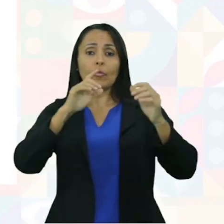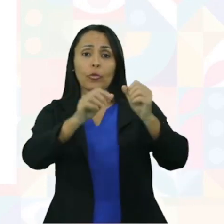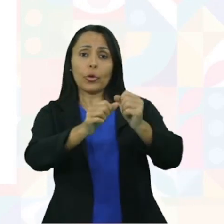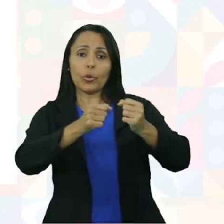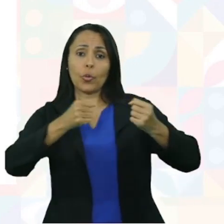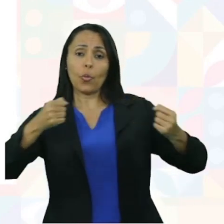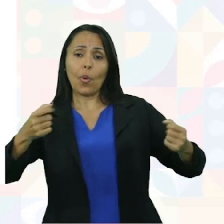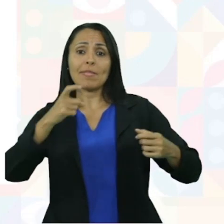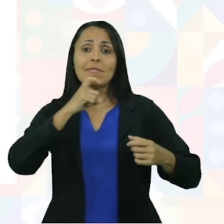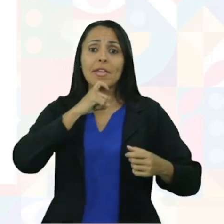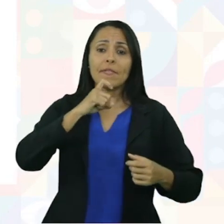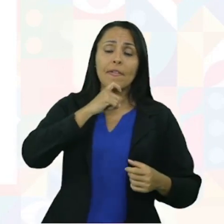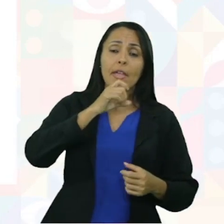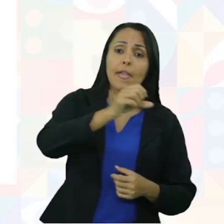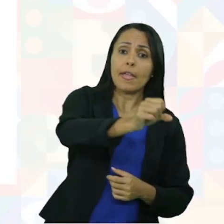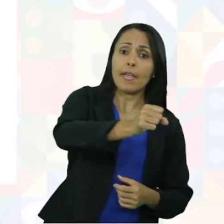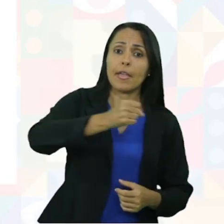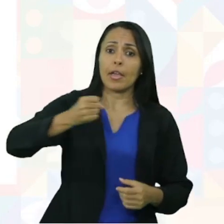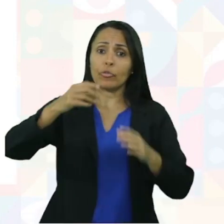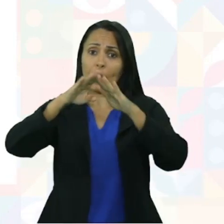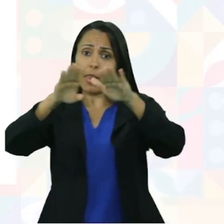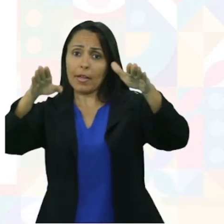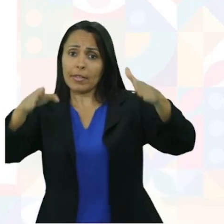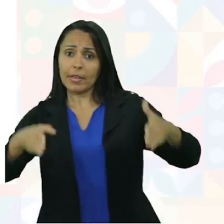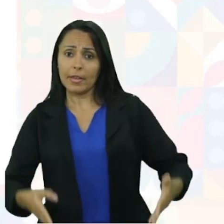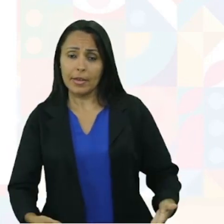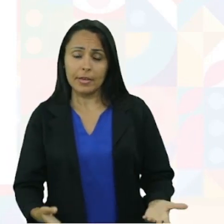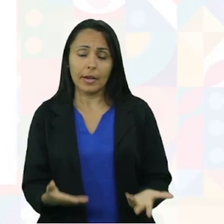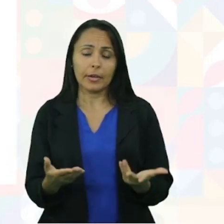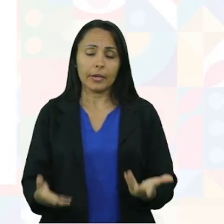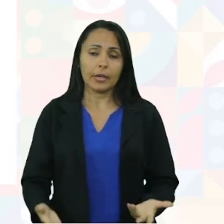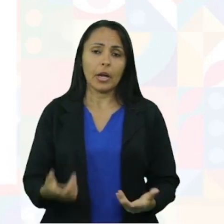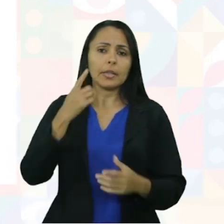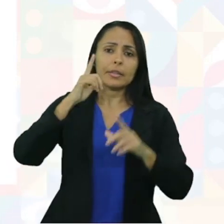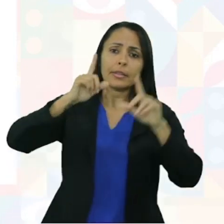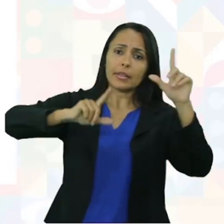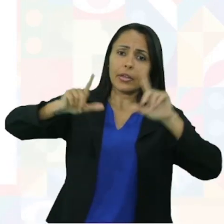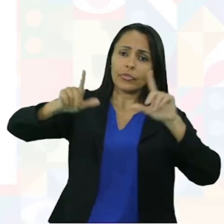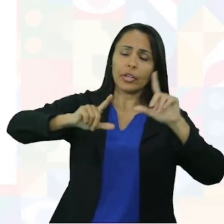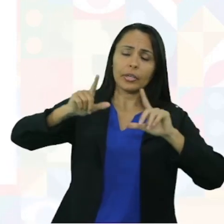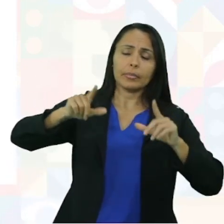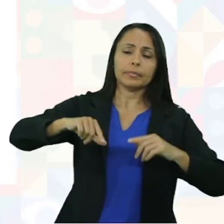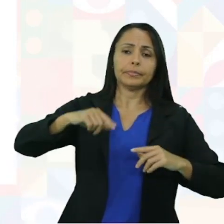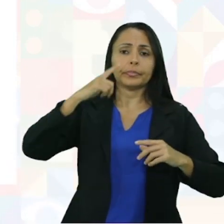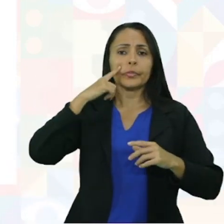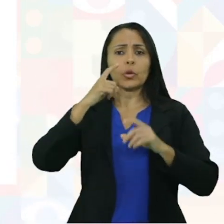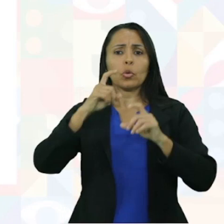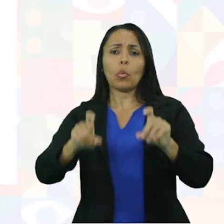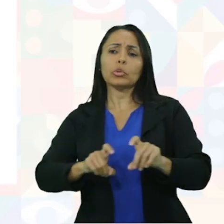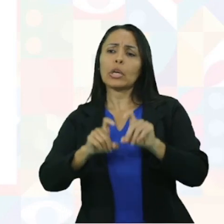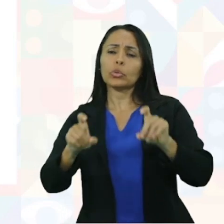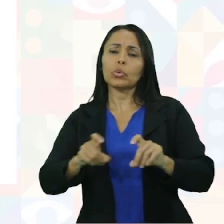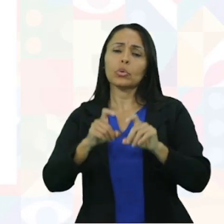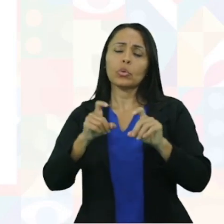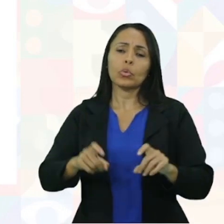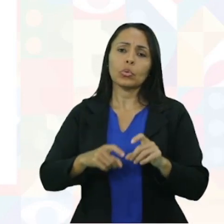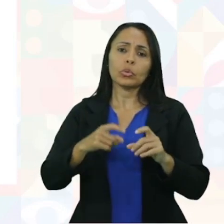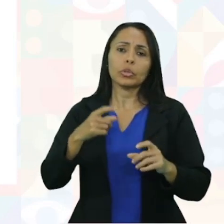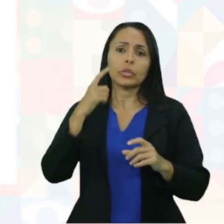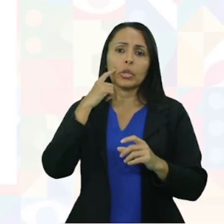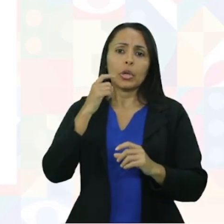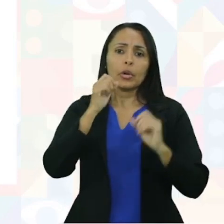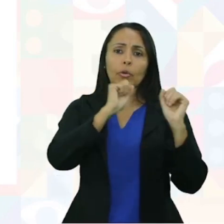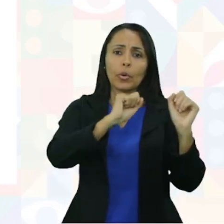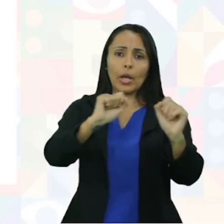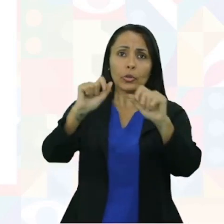guardar o leite, para guardar o queijo? Foi uma TV? Foram computadores? Foram data show? Então,